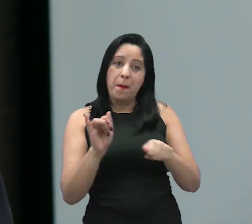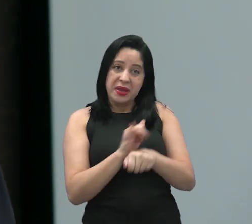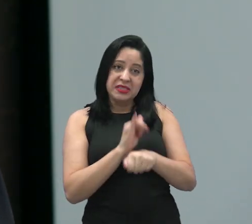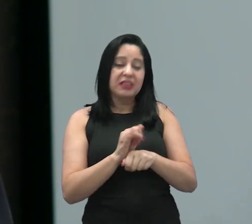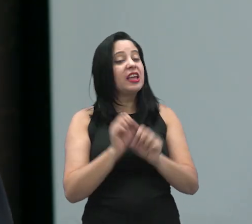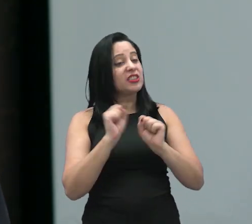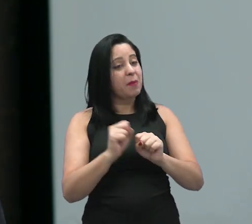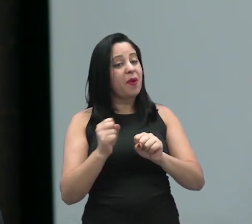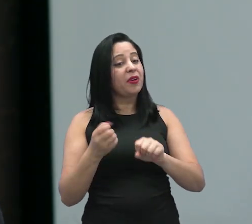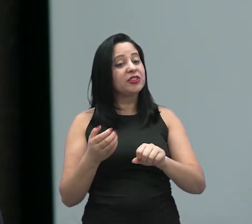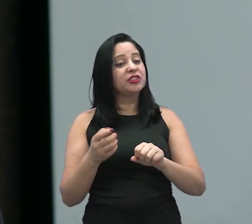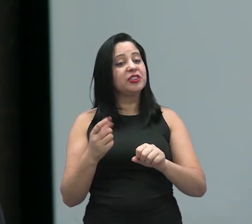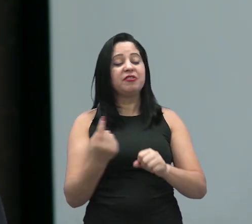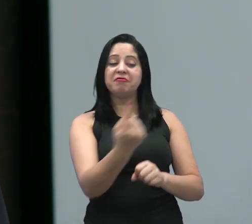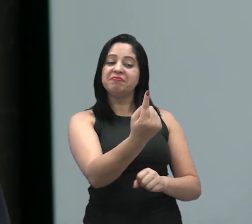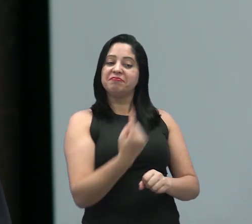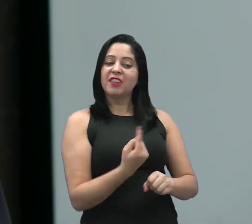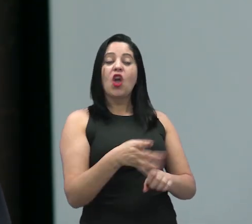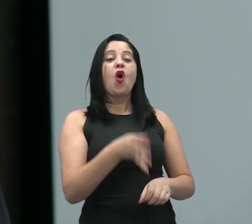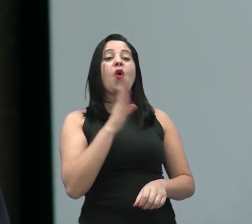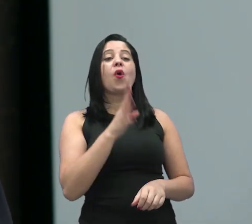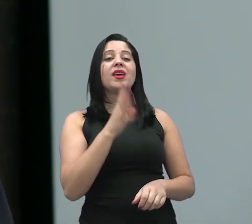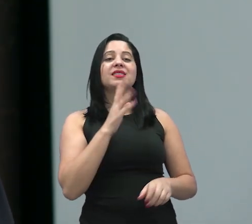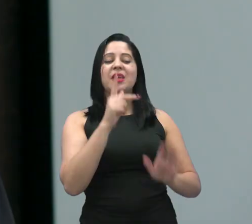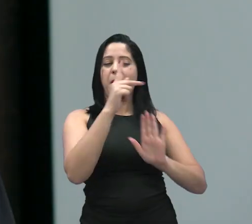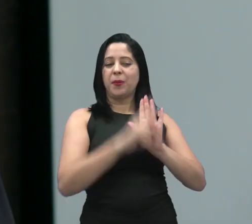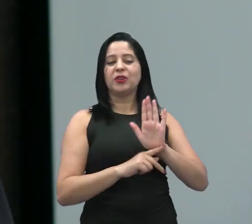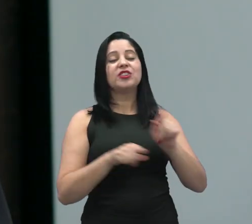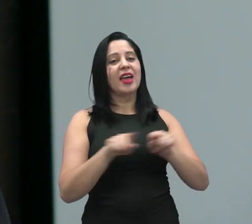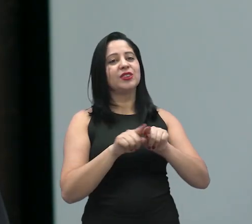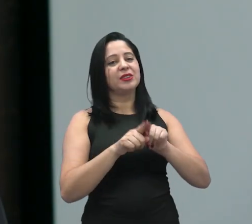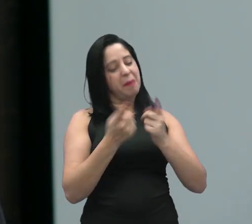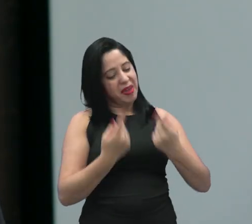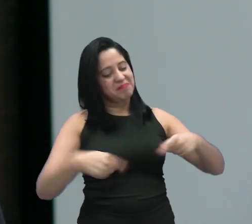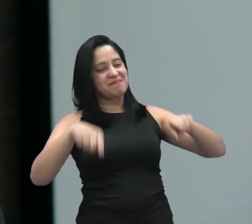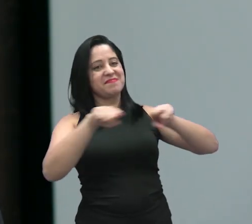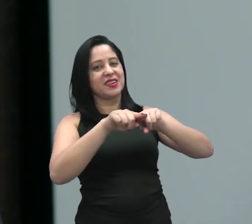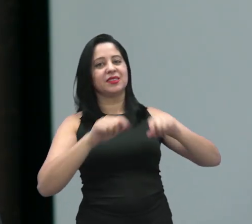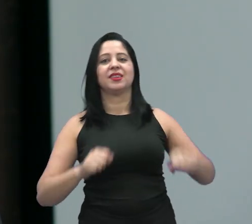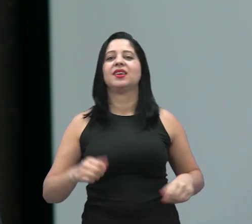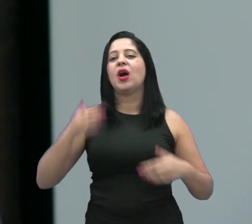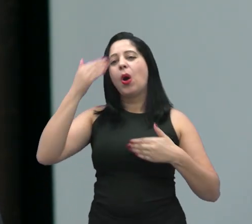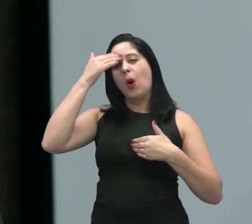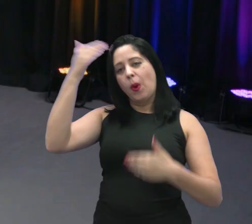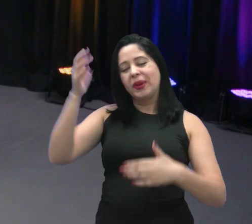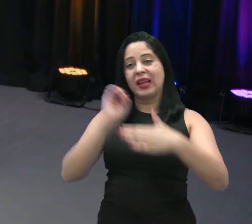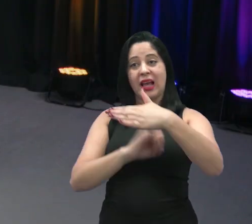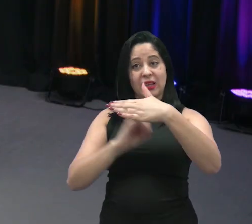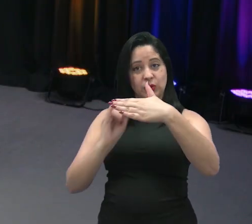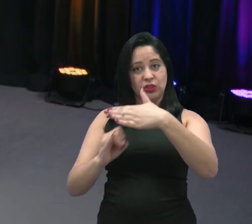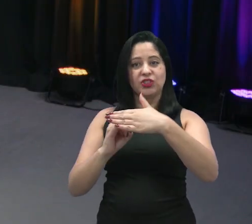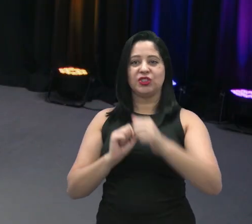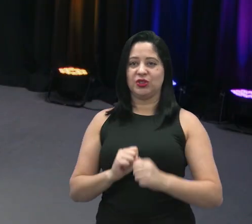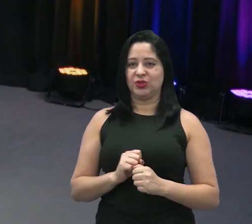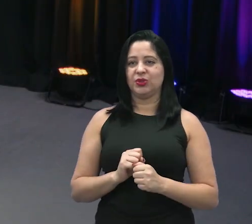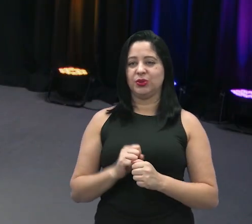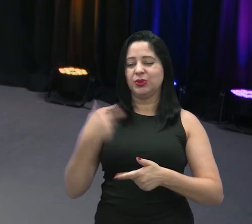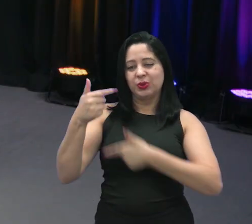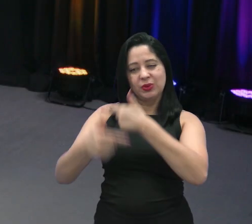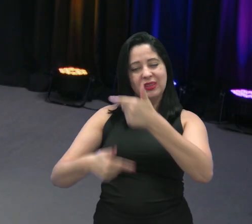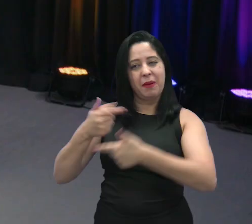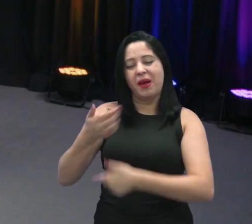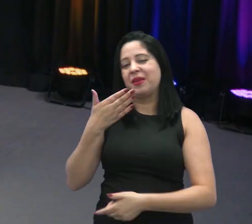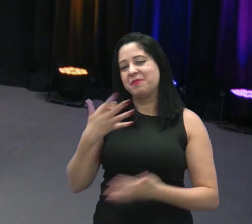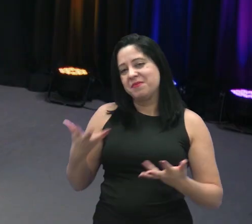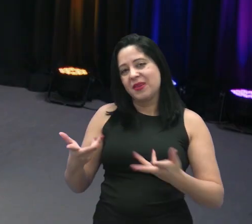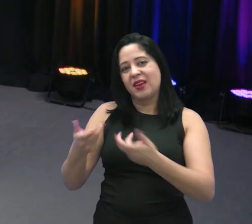de você vir conhecer e, quem sabe, participar de alguma forma. Patrícia, muito obrigada. Agradeço o Instituto A Flor da Pele pelo lindo trabalho